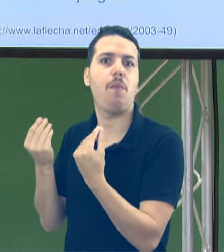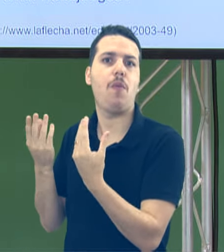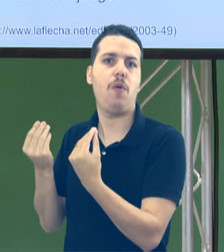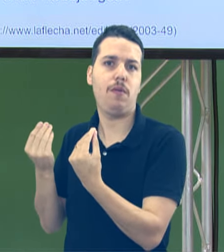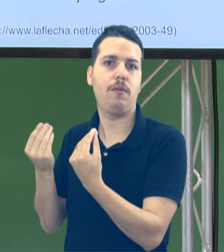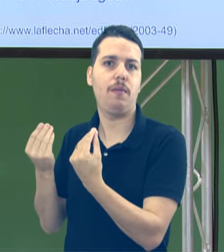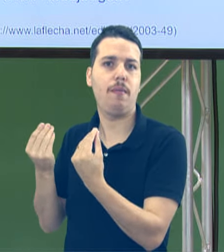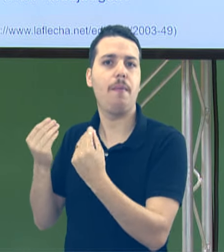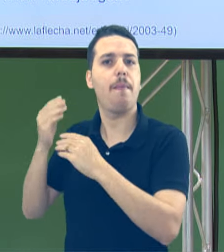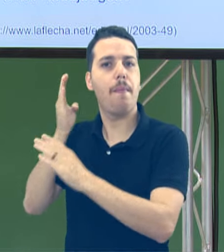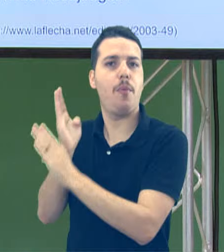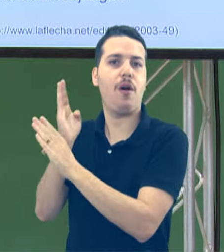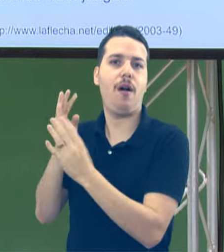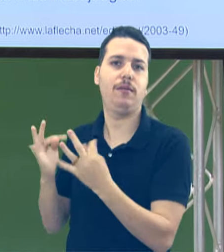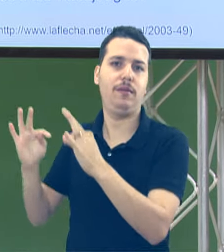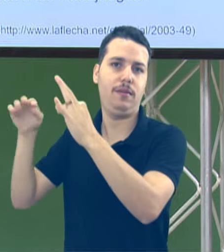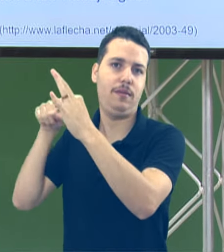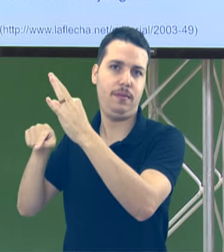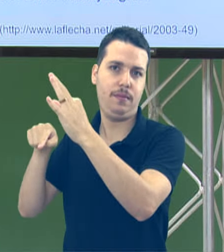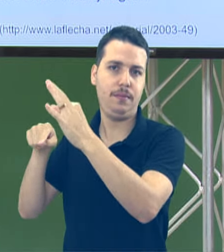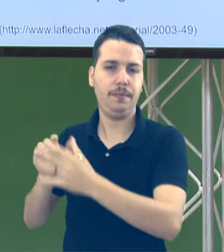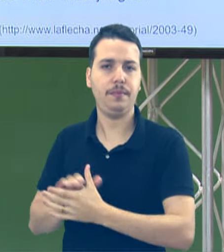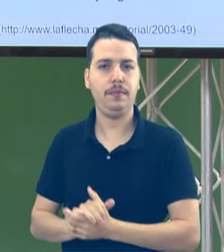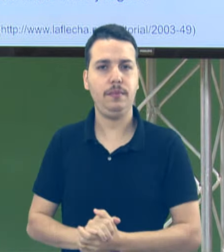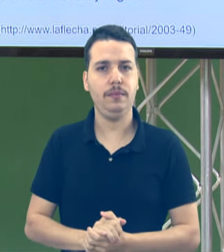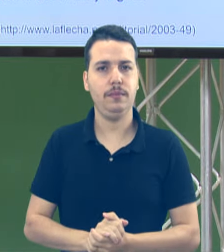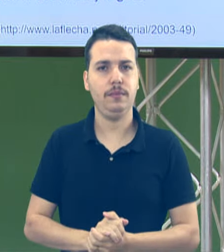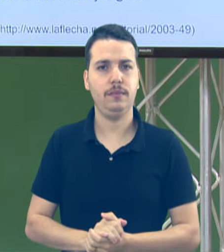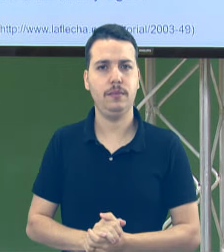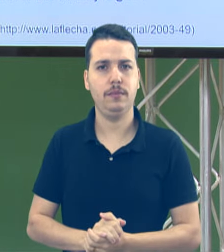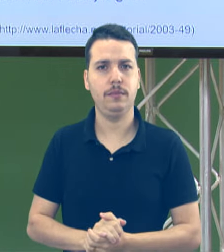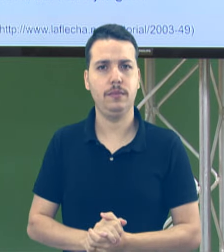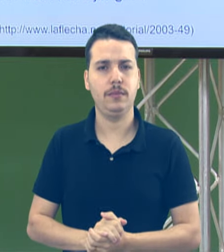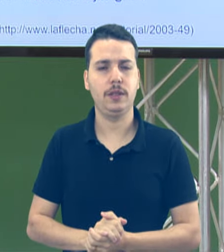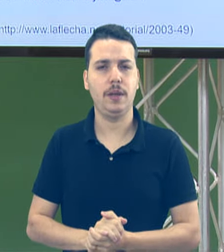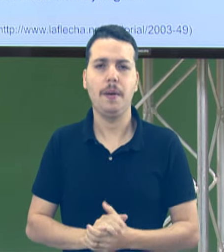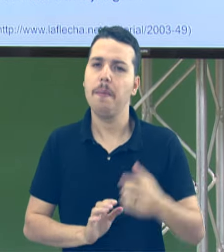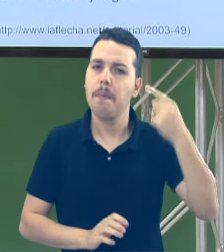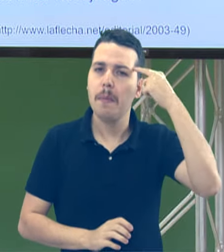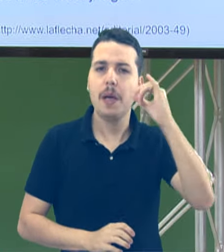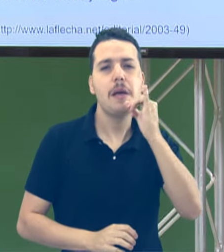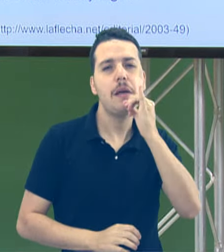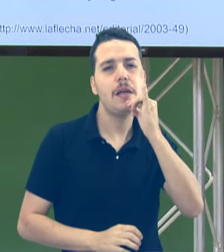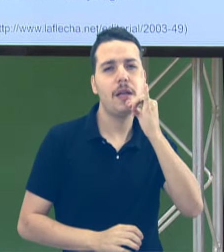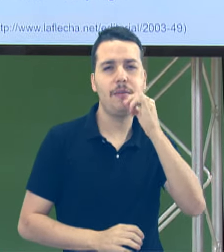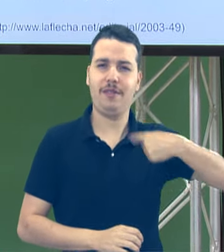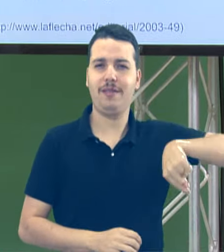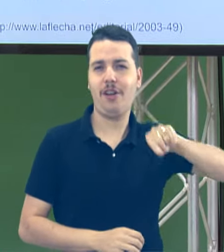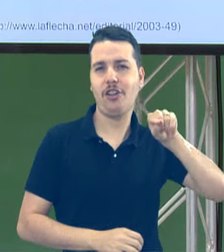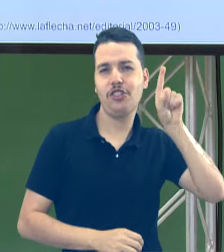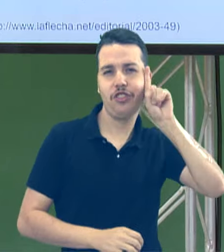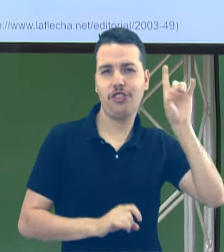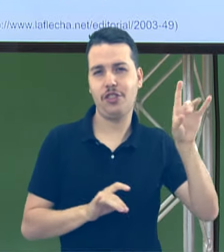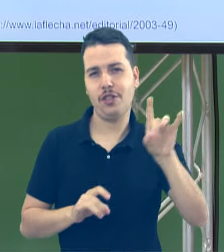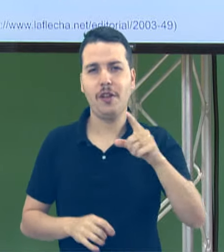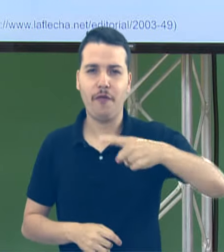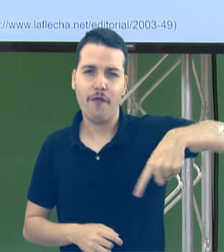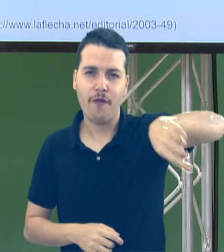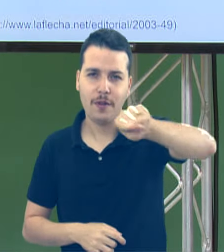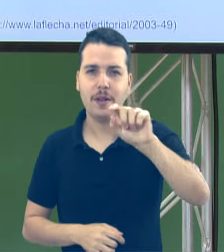demasiado por conta dessas tecnologias. Pegando um exemplo bem básico do nosso cotidiano, se vocês